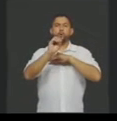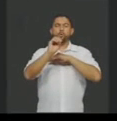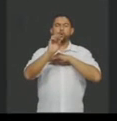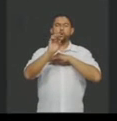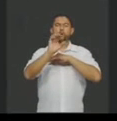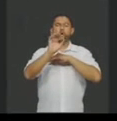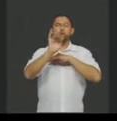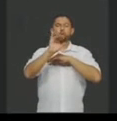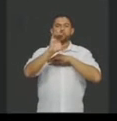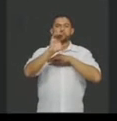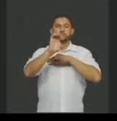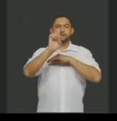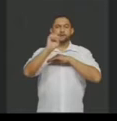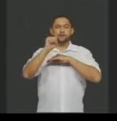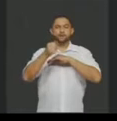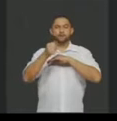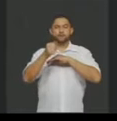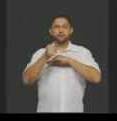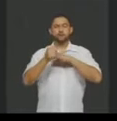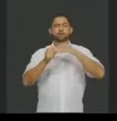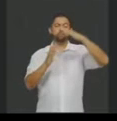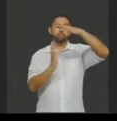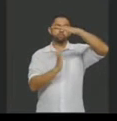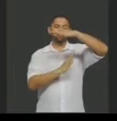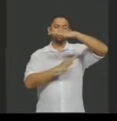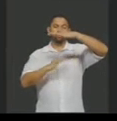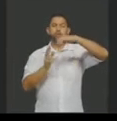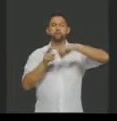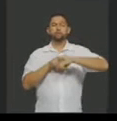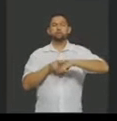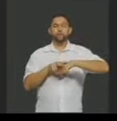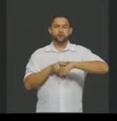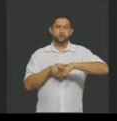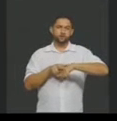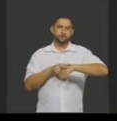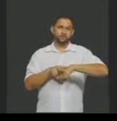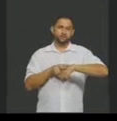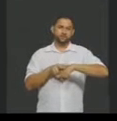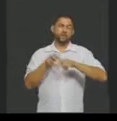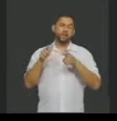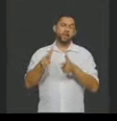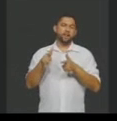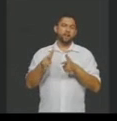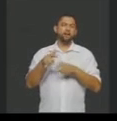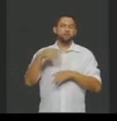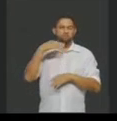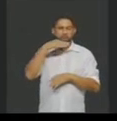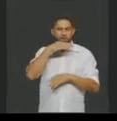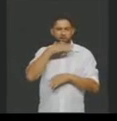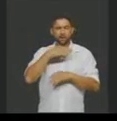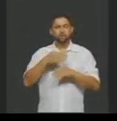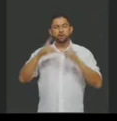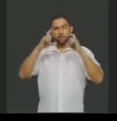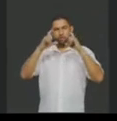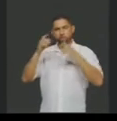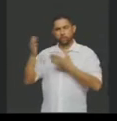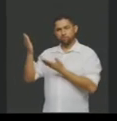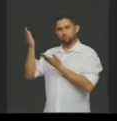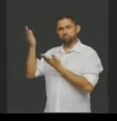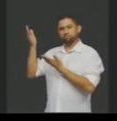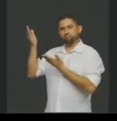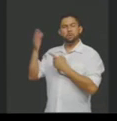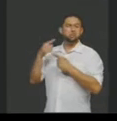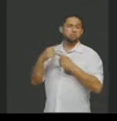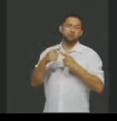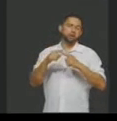clorofíceas, ou algas verdes. Também prefiro chamar de algas verdes. Dá para se notar pela figura aí o porquê de algas